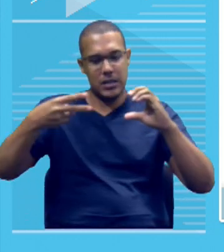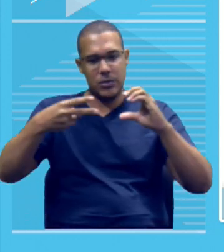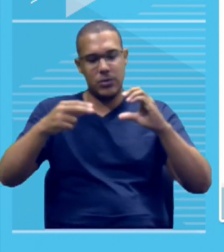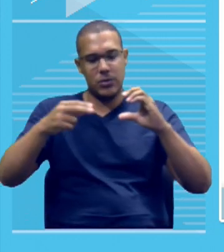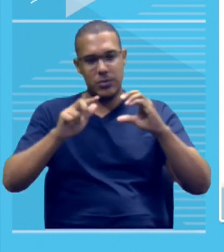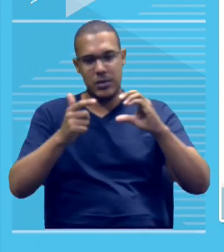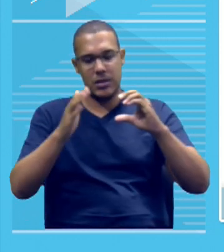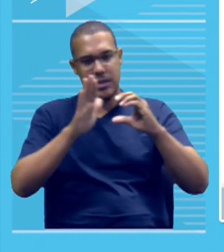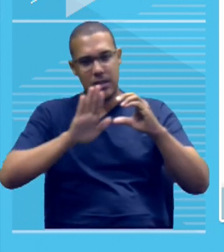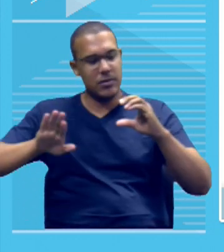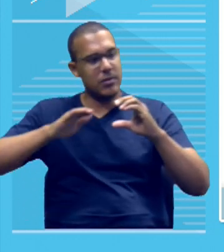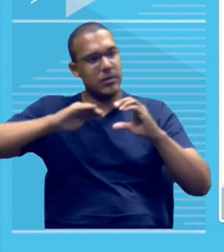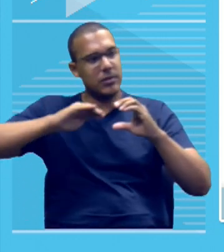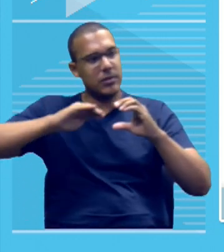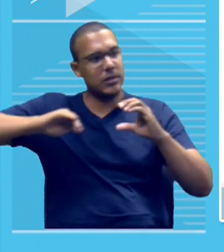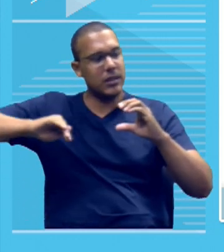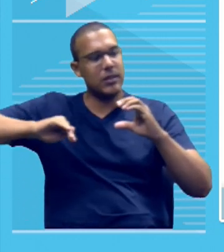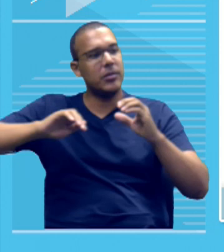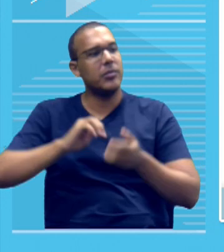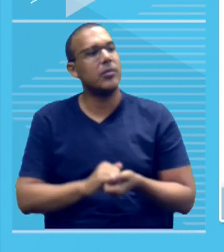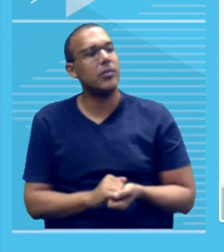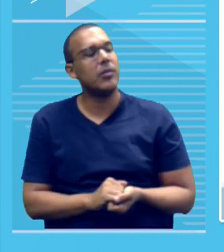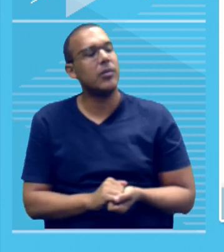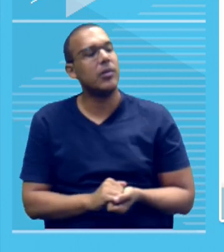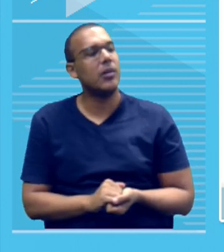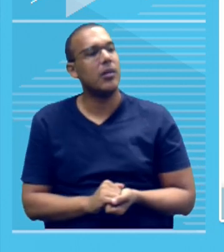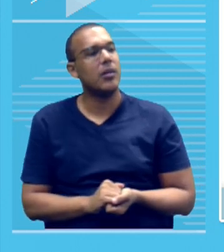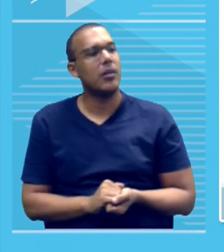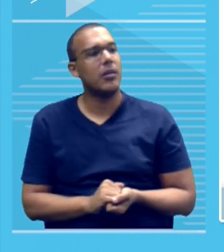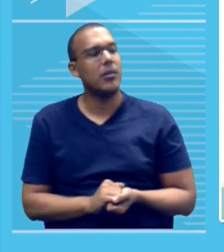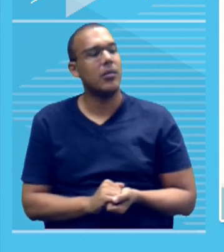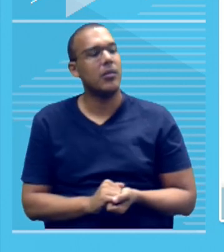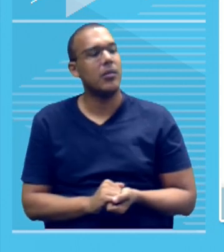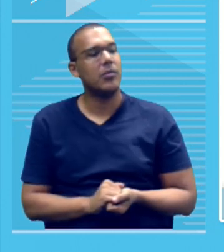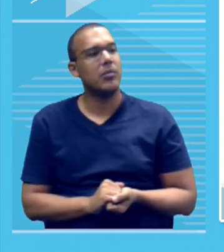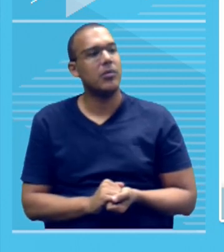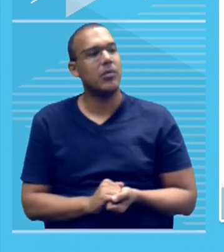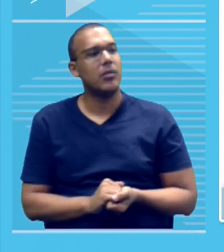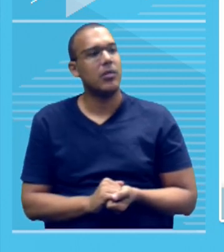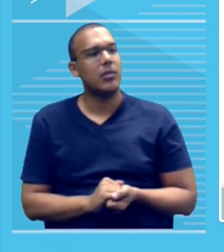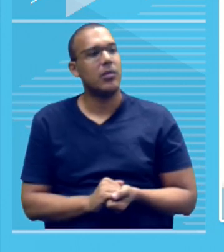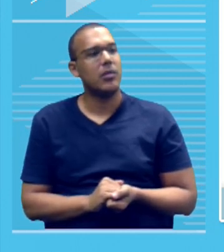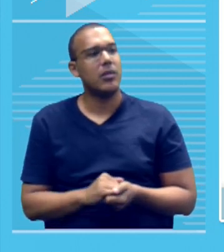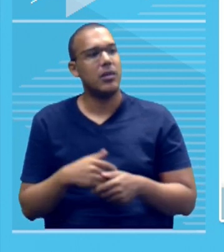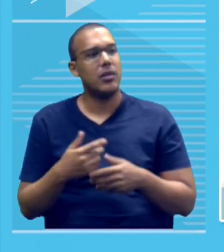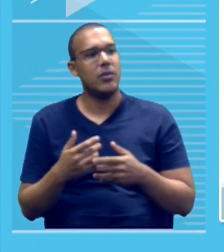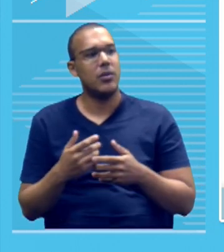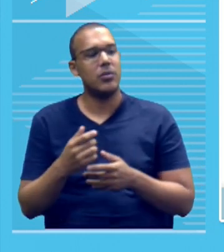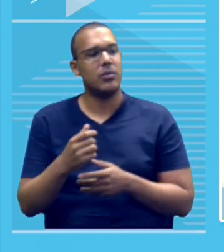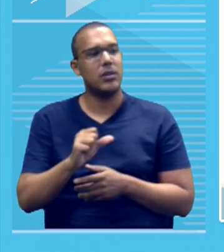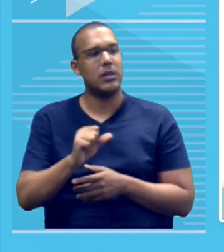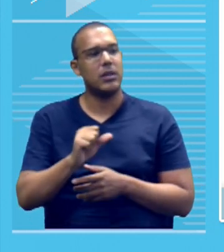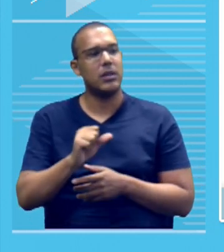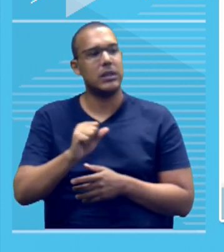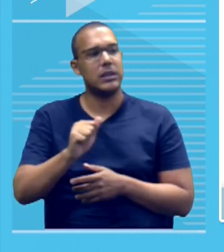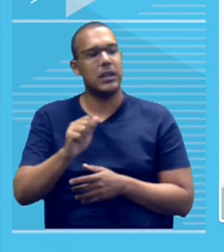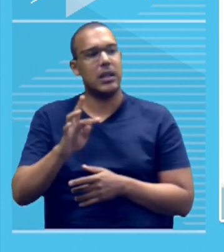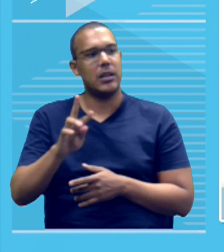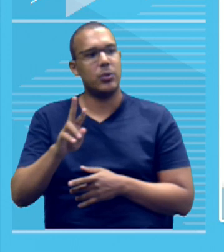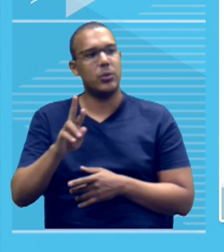né? Ficou um composto aí, um composto, com certeza, um composto saturado, né? Ocorreu